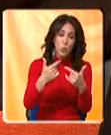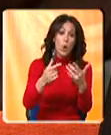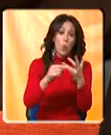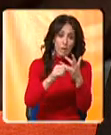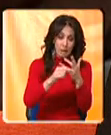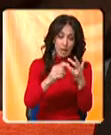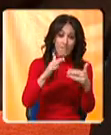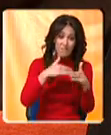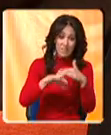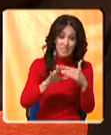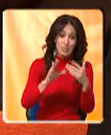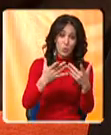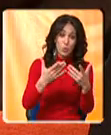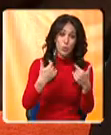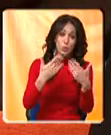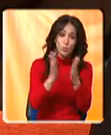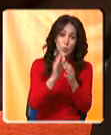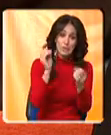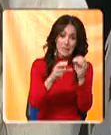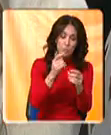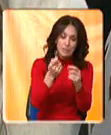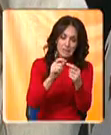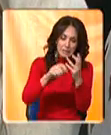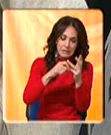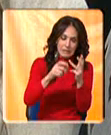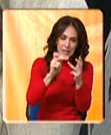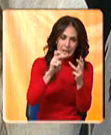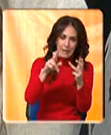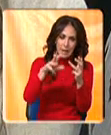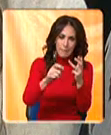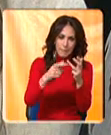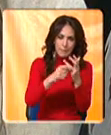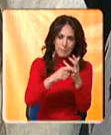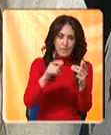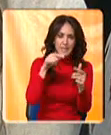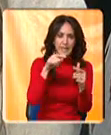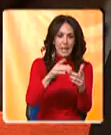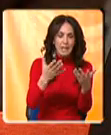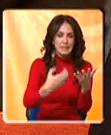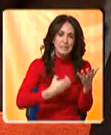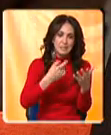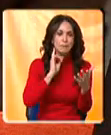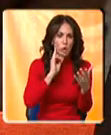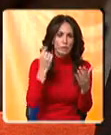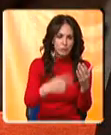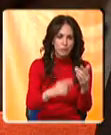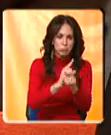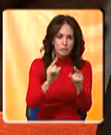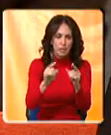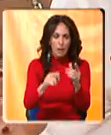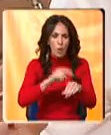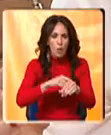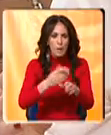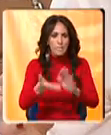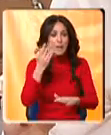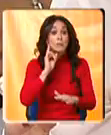O anel que o João me fez foi fabricado com as únicas coisas que a gente tem lá, um bocado de arame. E naquele momento e naquela circunstância, sim, tinha muito valor. Porque naquele momento o João